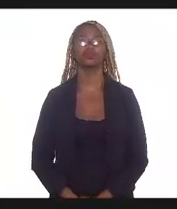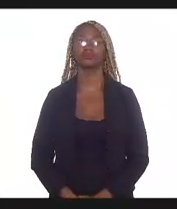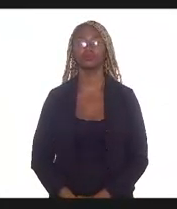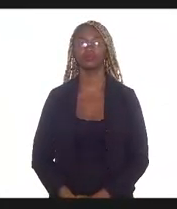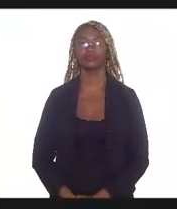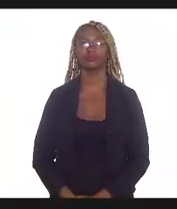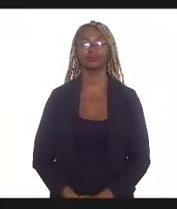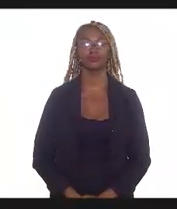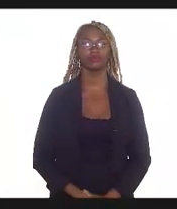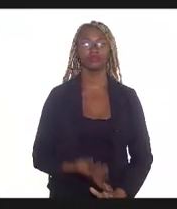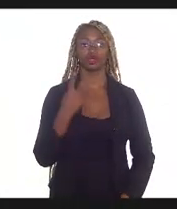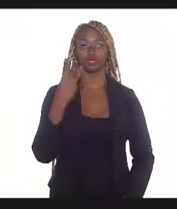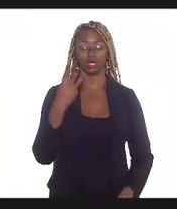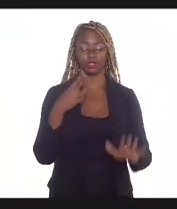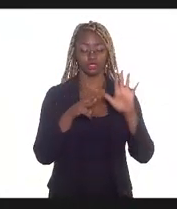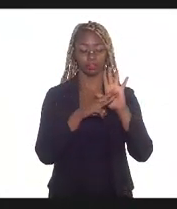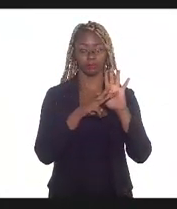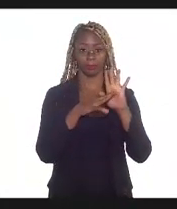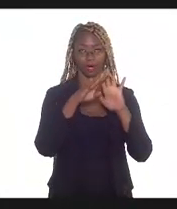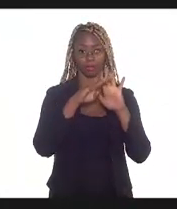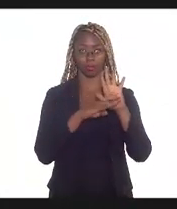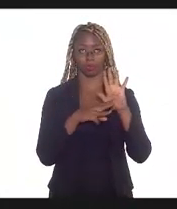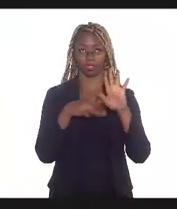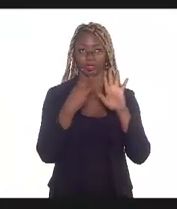O 3 da pauta.